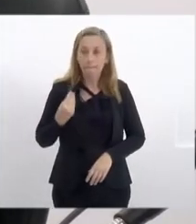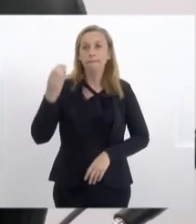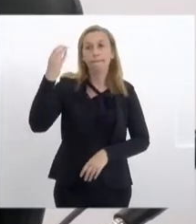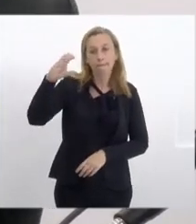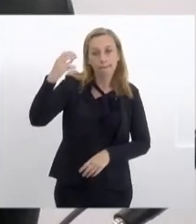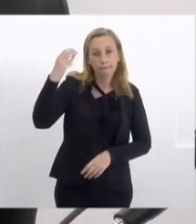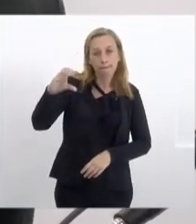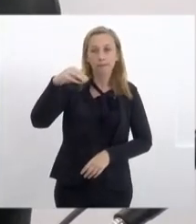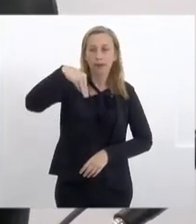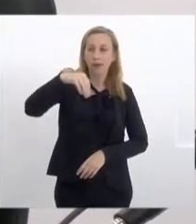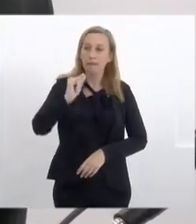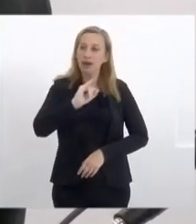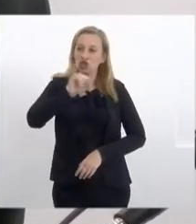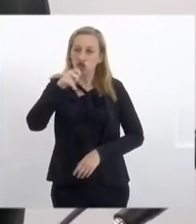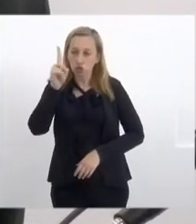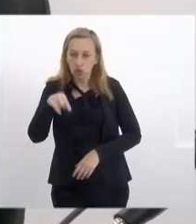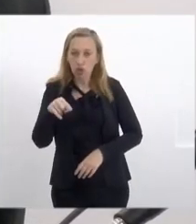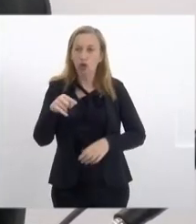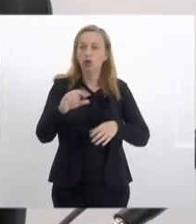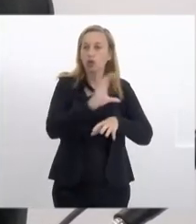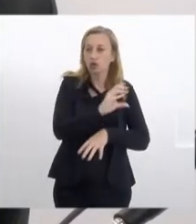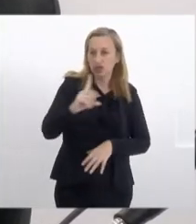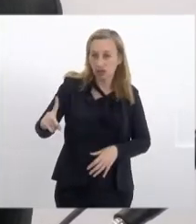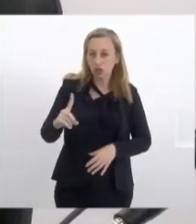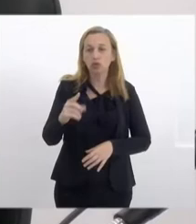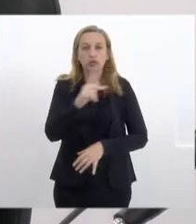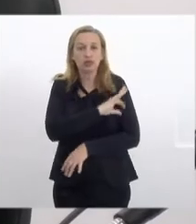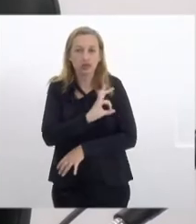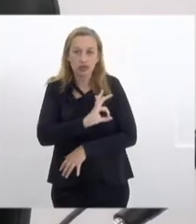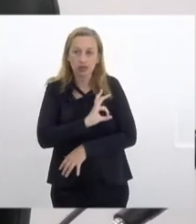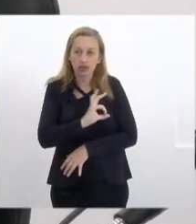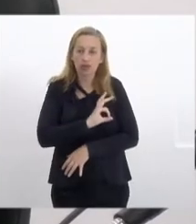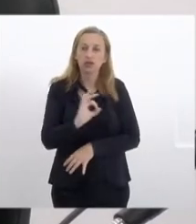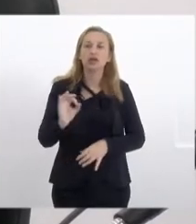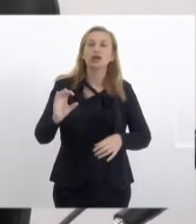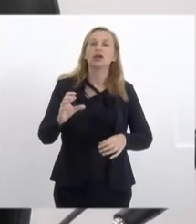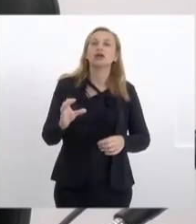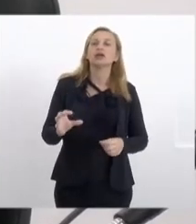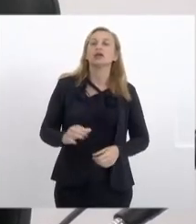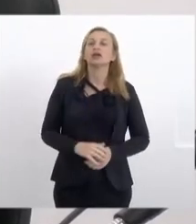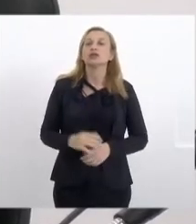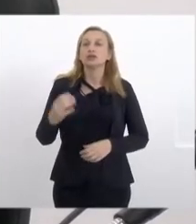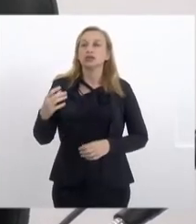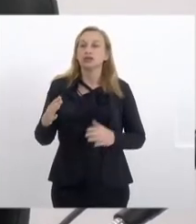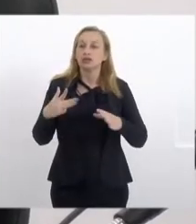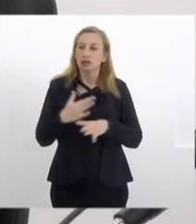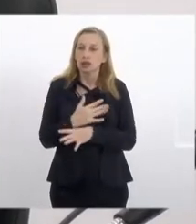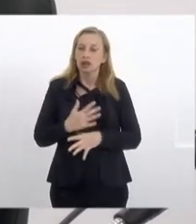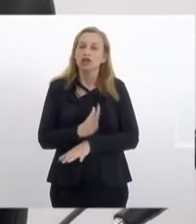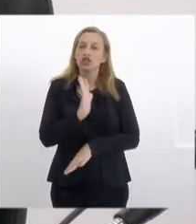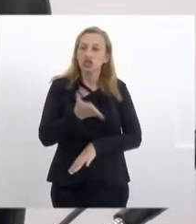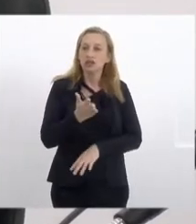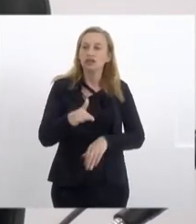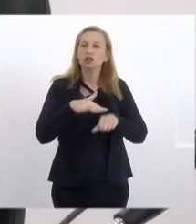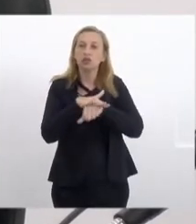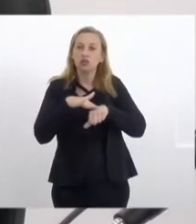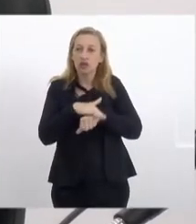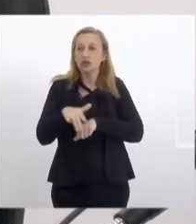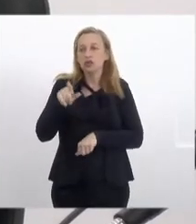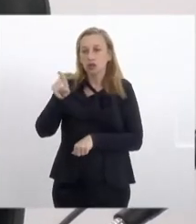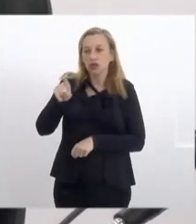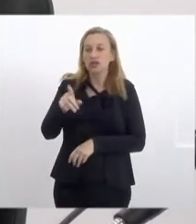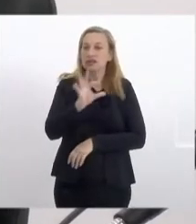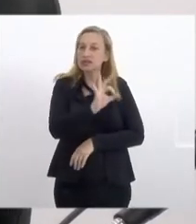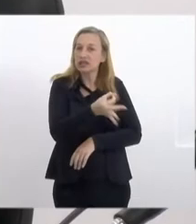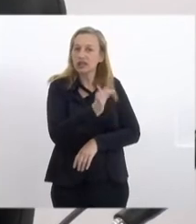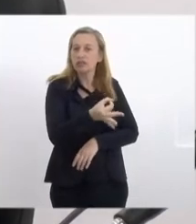o Major Clímaco é o coordenador, é o policial coordenador pelo Segurança Presente na cidade, e já fizemos uma conversa com ele,